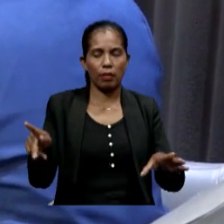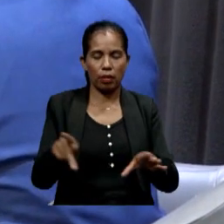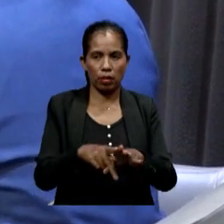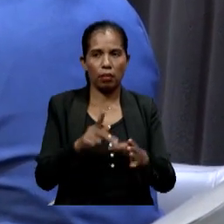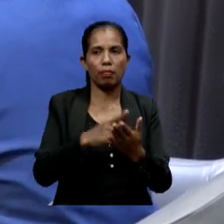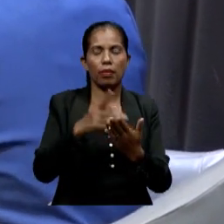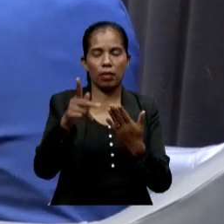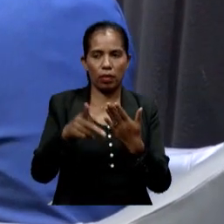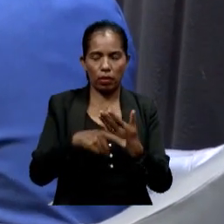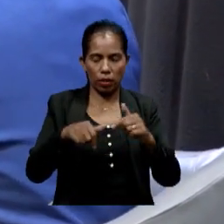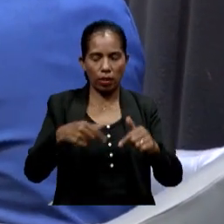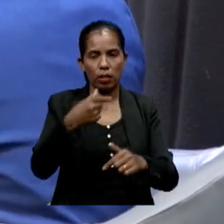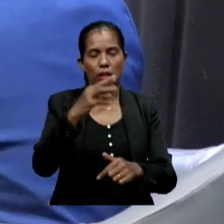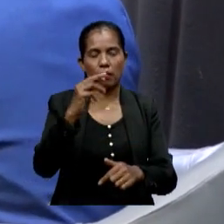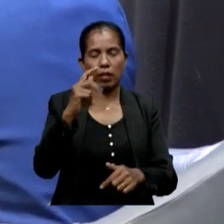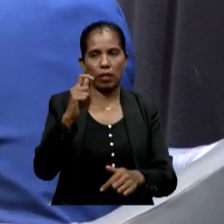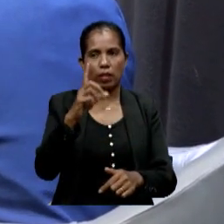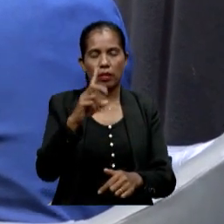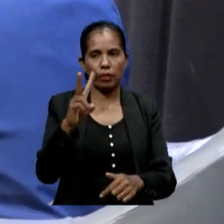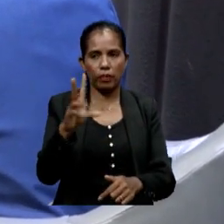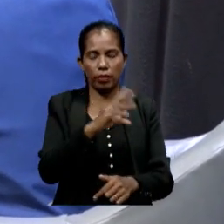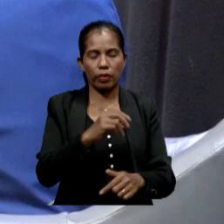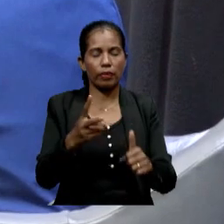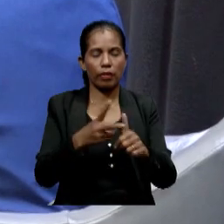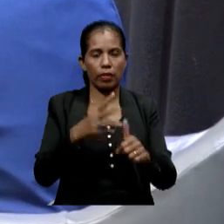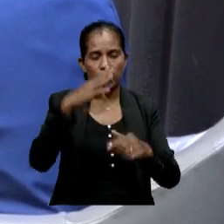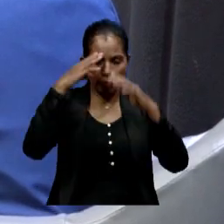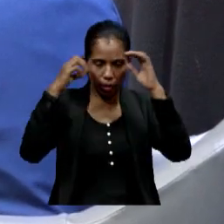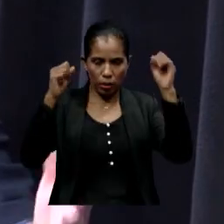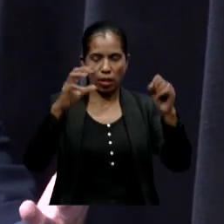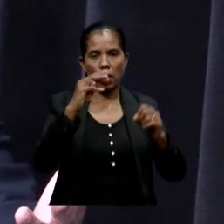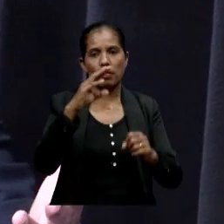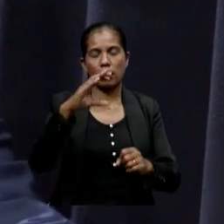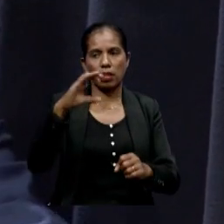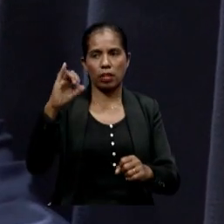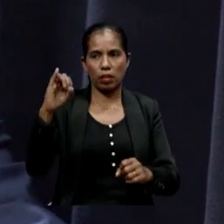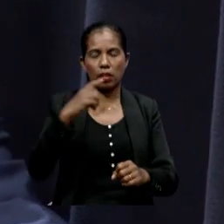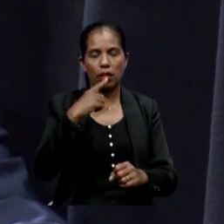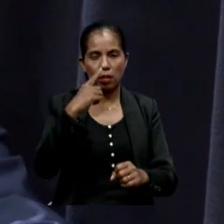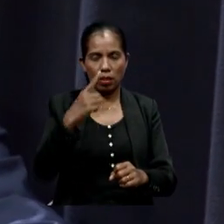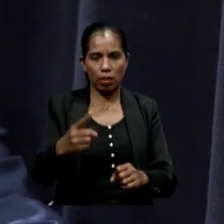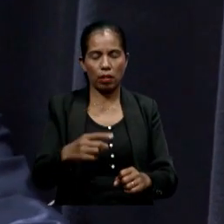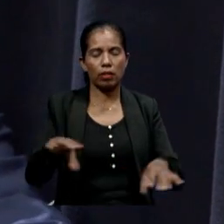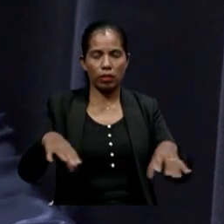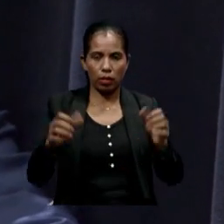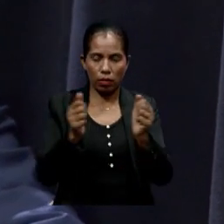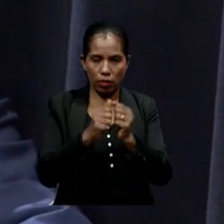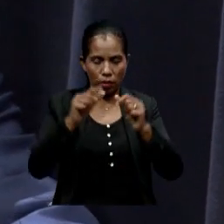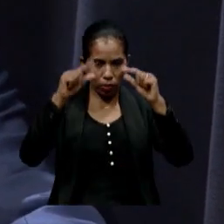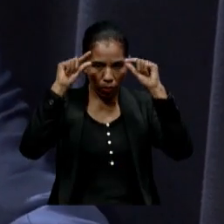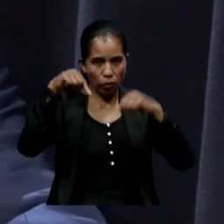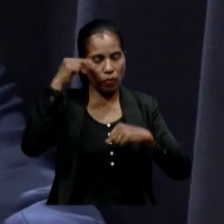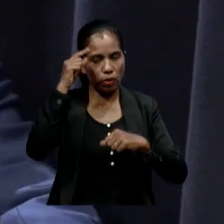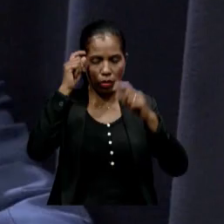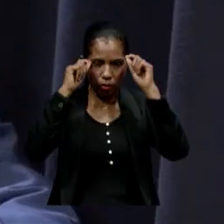programa Diplomata e GMNTV, vice-presidente MCC Cameron Alford e Esperança Katak, acordo de cooperação com o governo Timor-Leste,